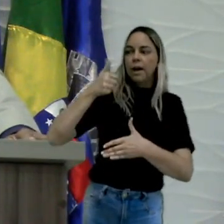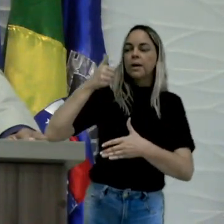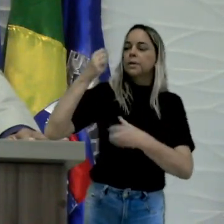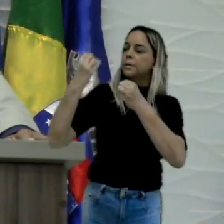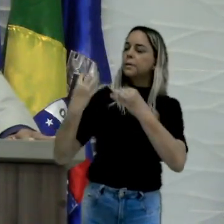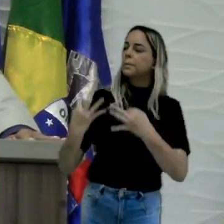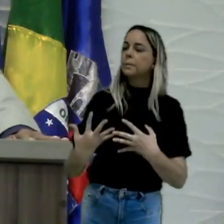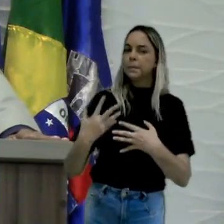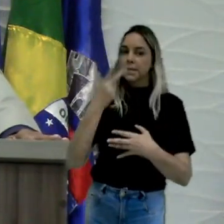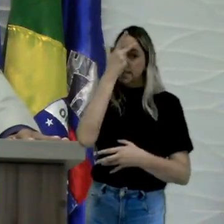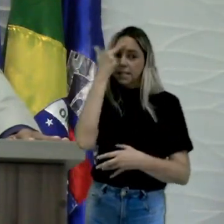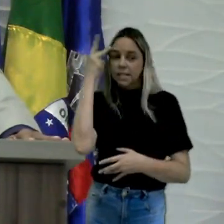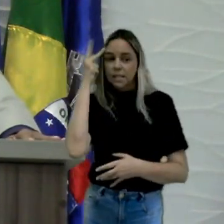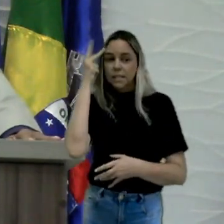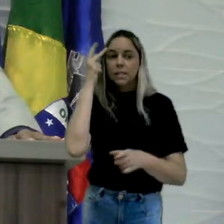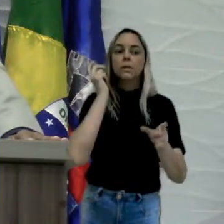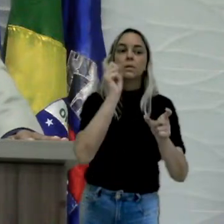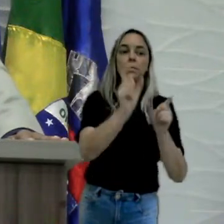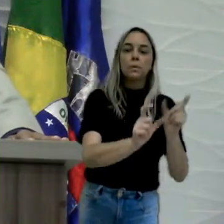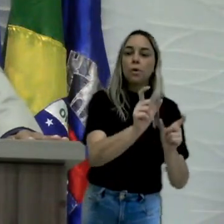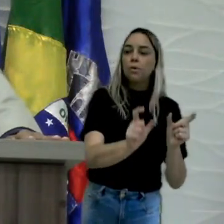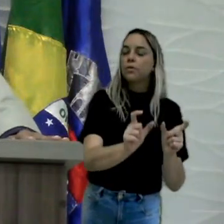Chega,